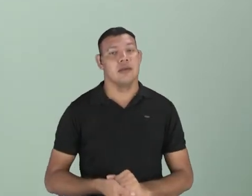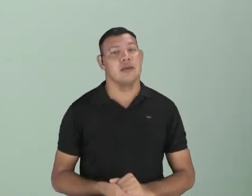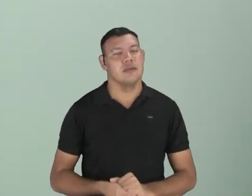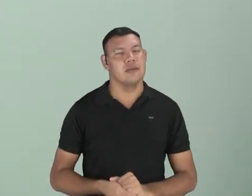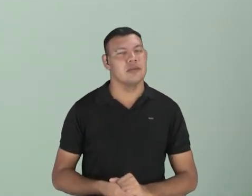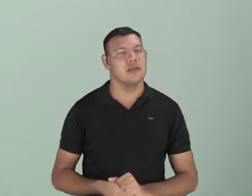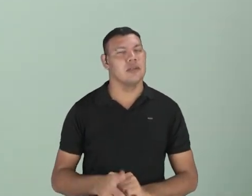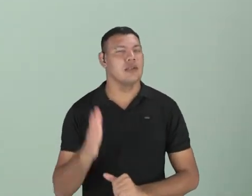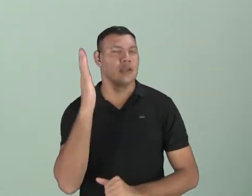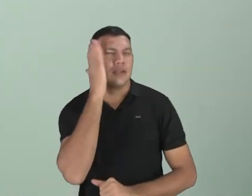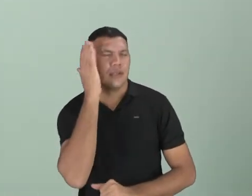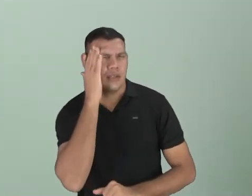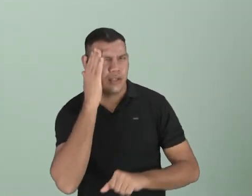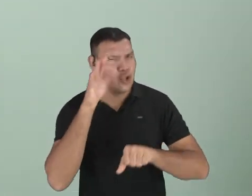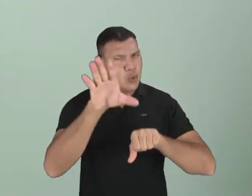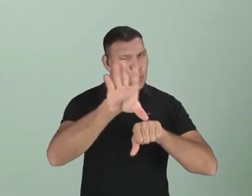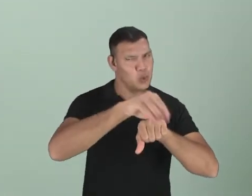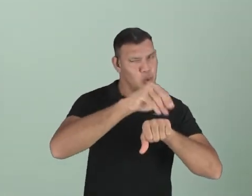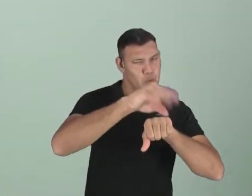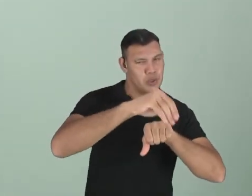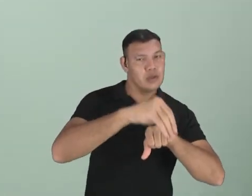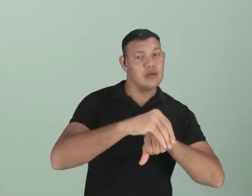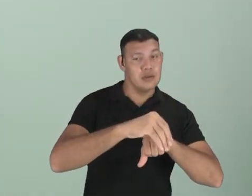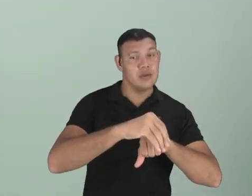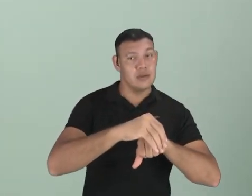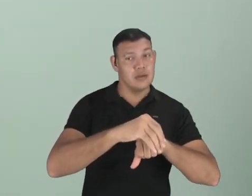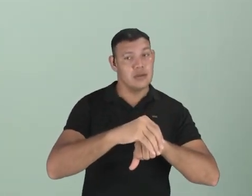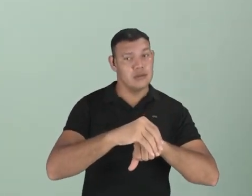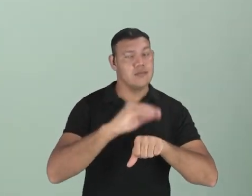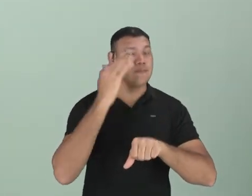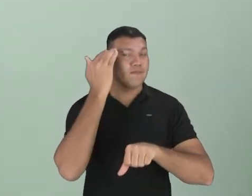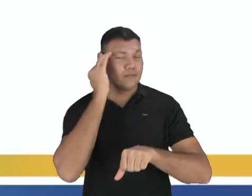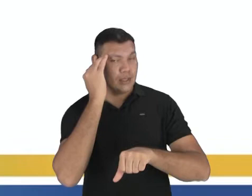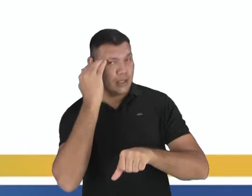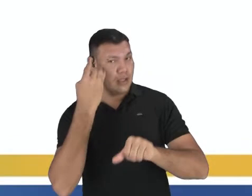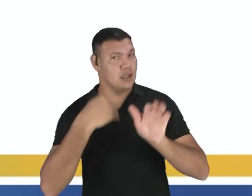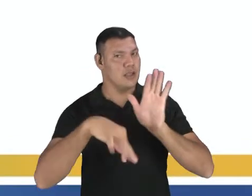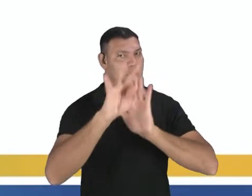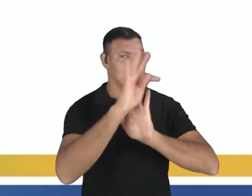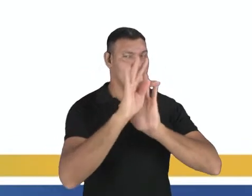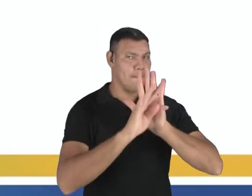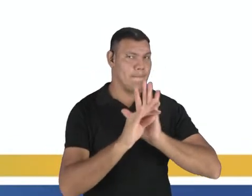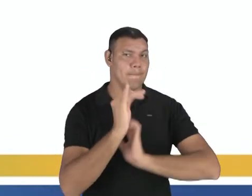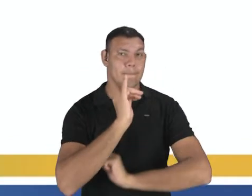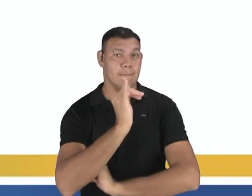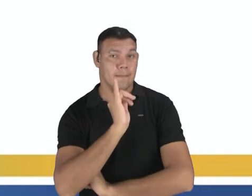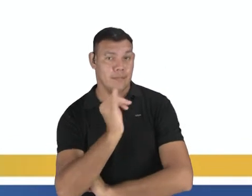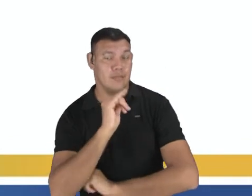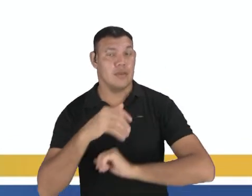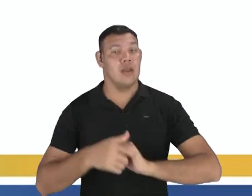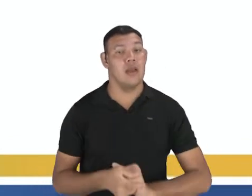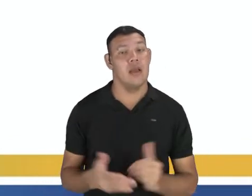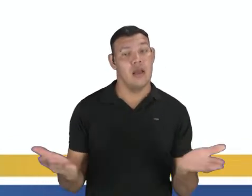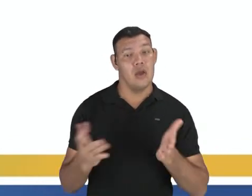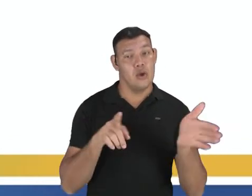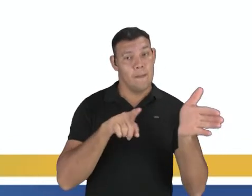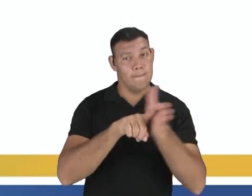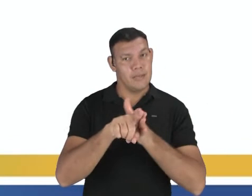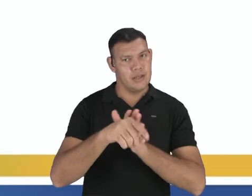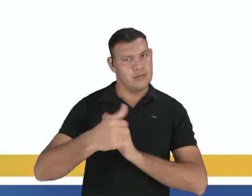que a gente conseguiu compreender sobre o texto narrativo. Essa questão aí esteve presente no Enem